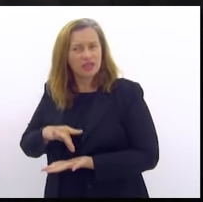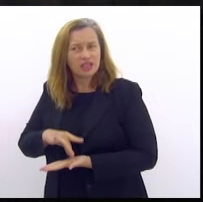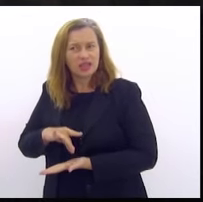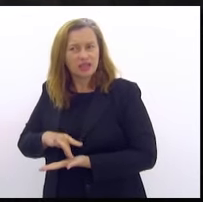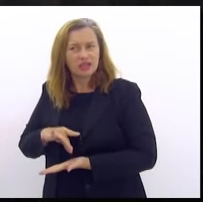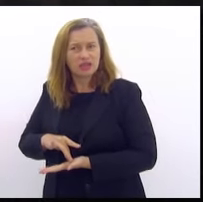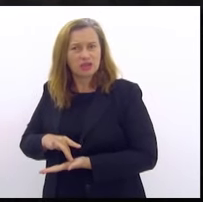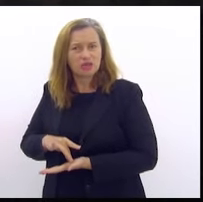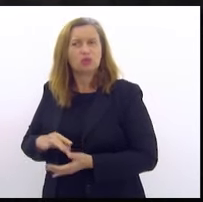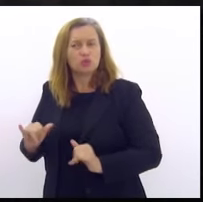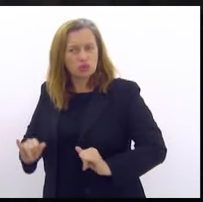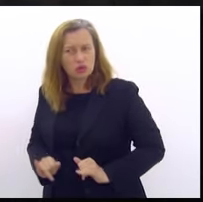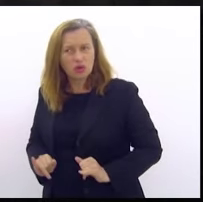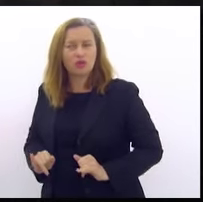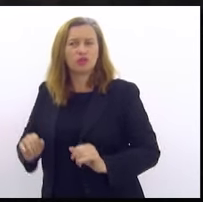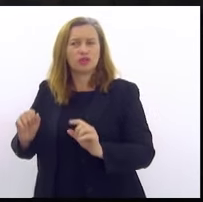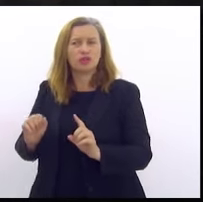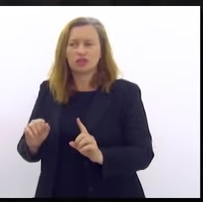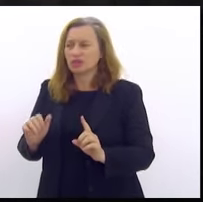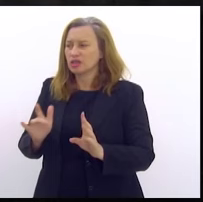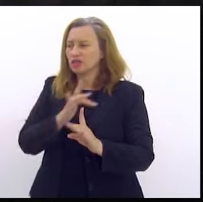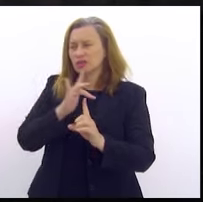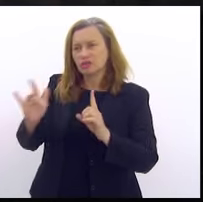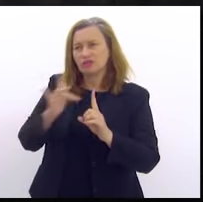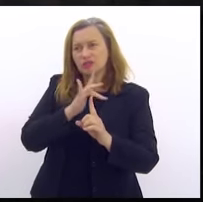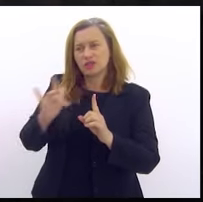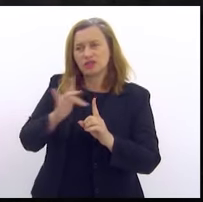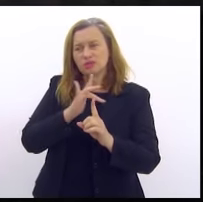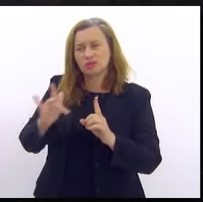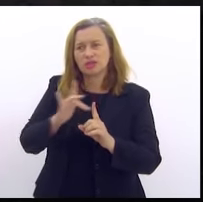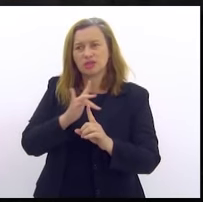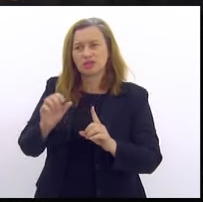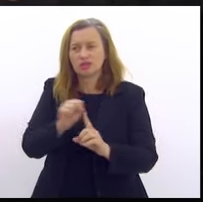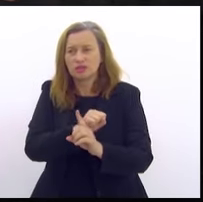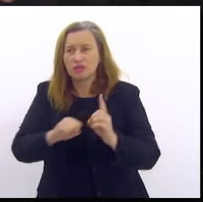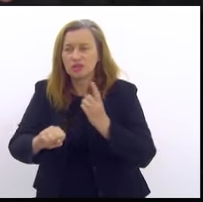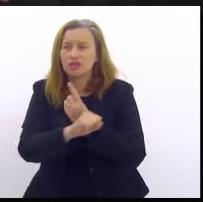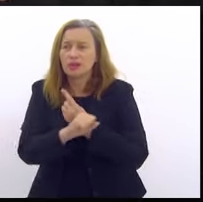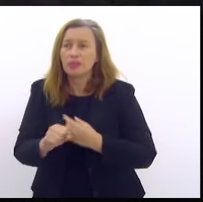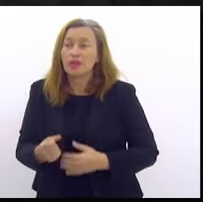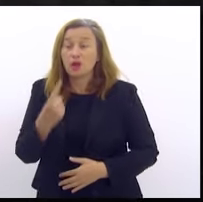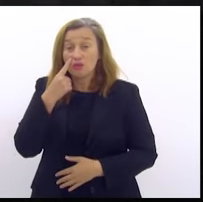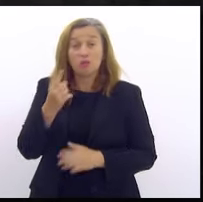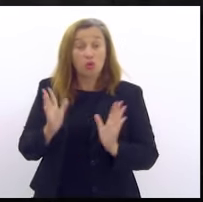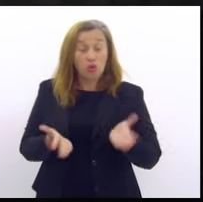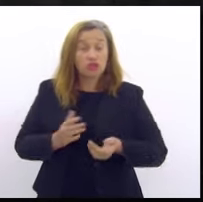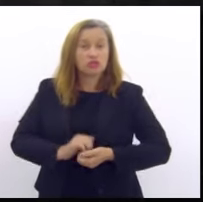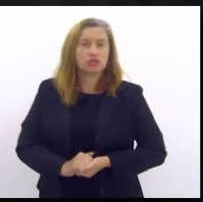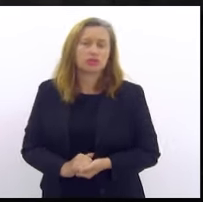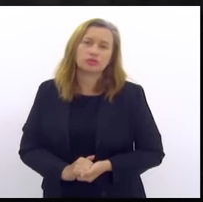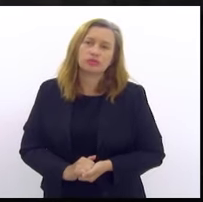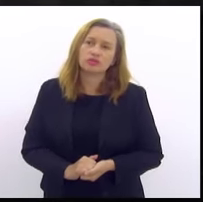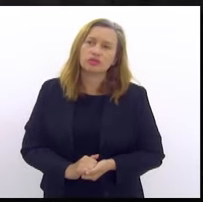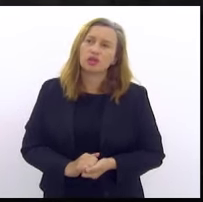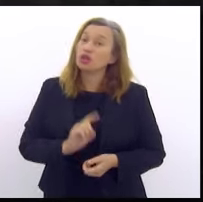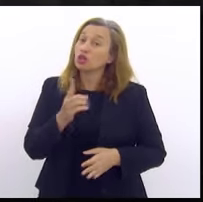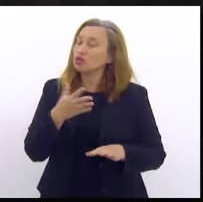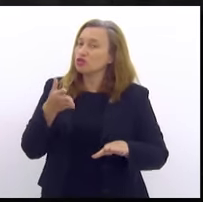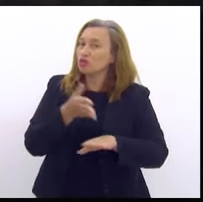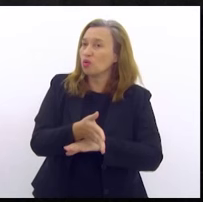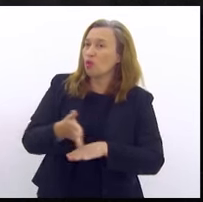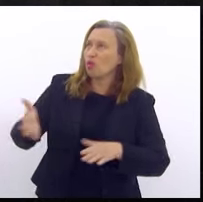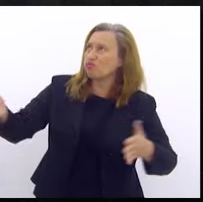sistema da sociedade? Essa é a grande realidade que nós vivemos hoje. E nem chegou o verão,